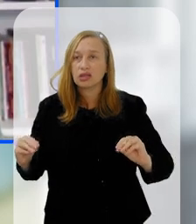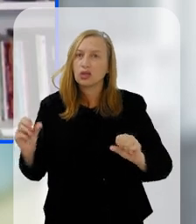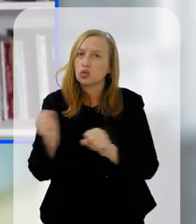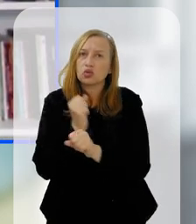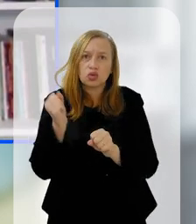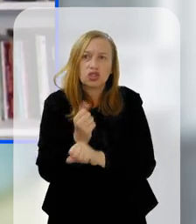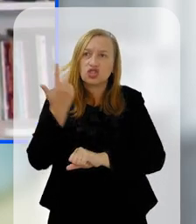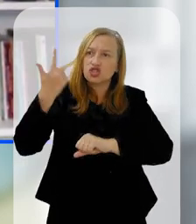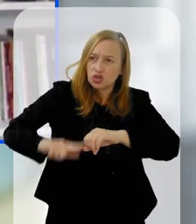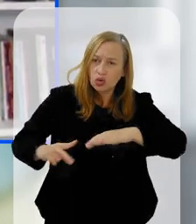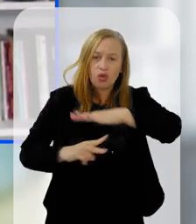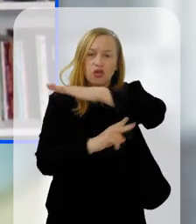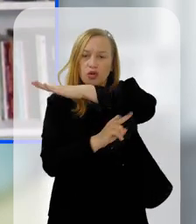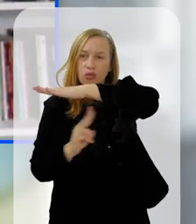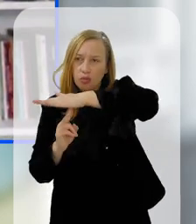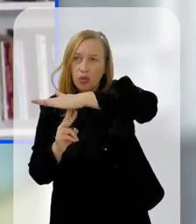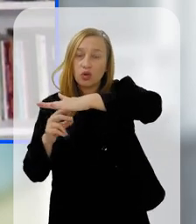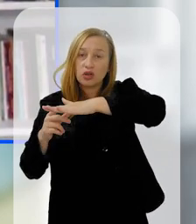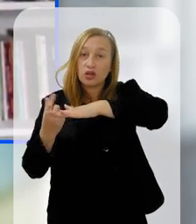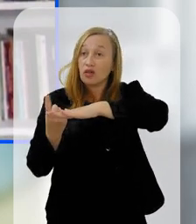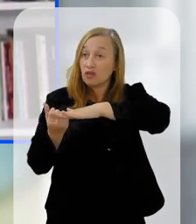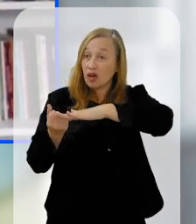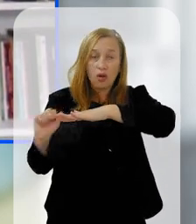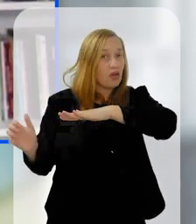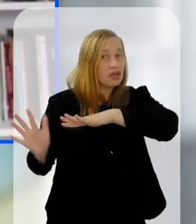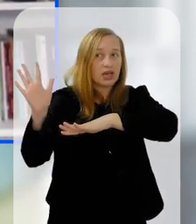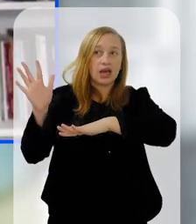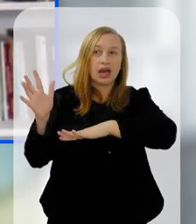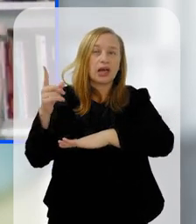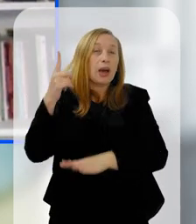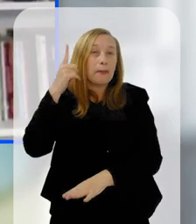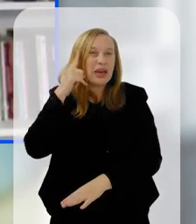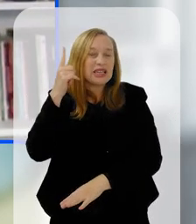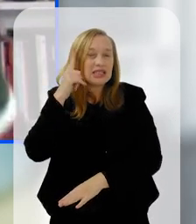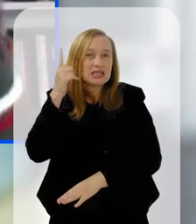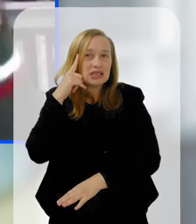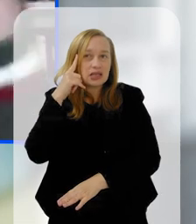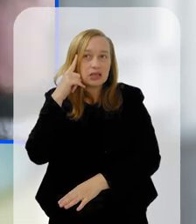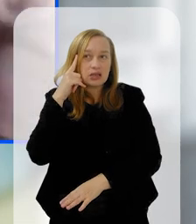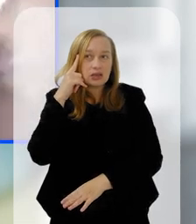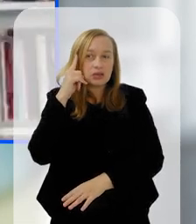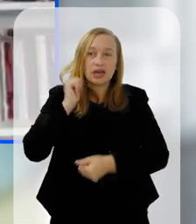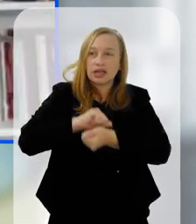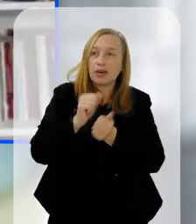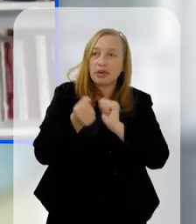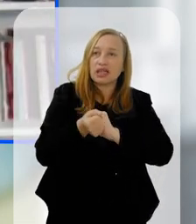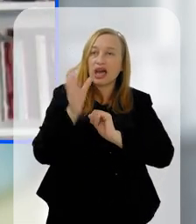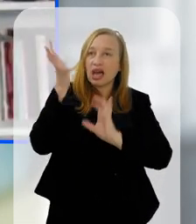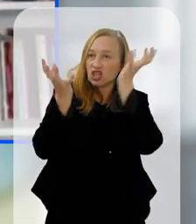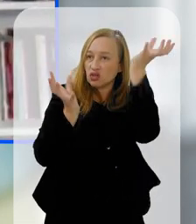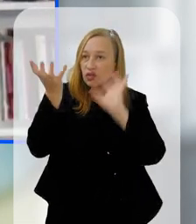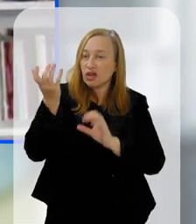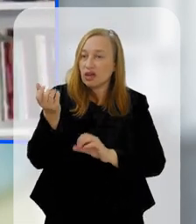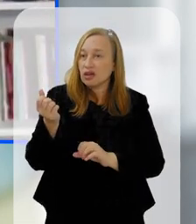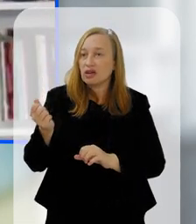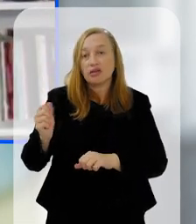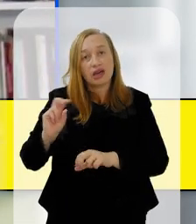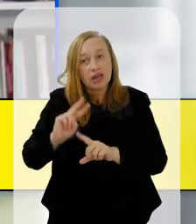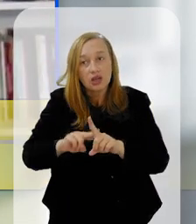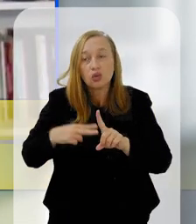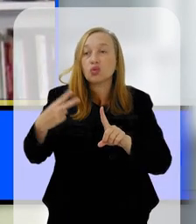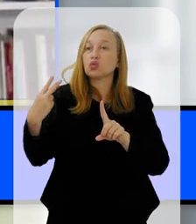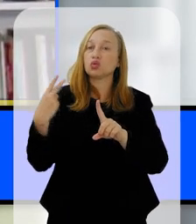E fazer a mesma ponte de novo, ela custa X. Fazer a mesma ponte de novo, pensando em eventos climáticos extremos, ela vai